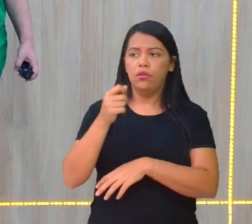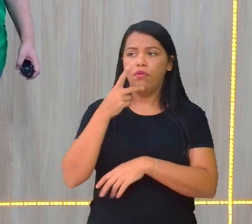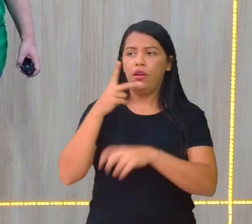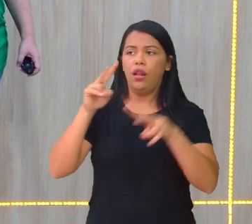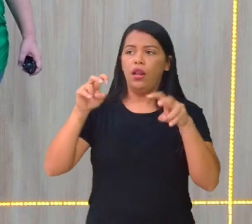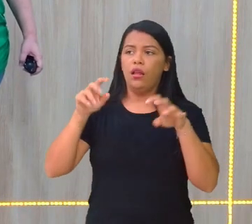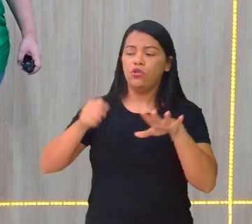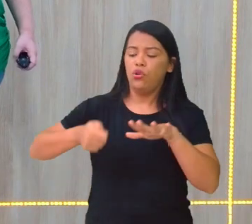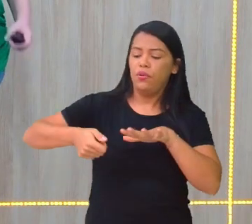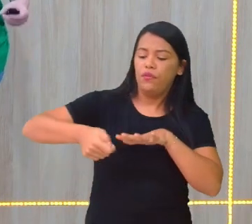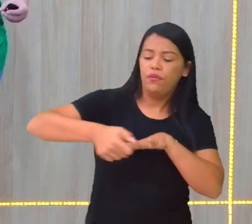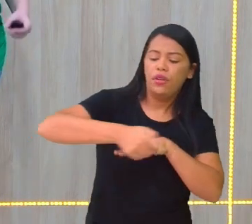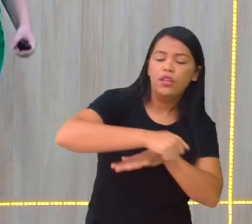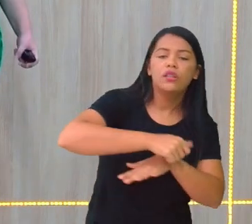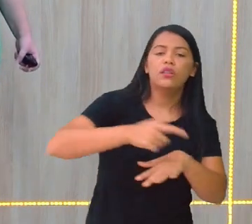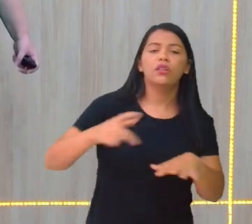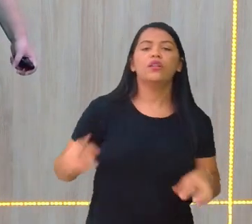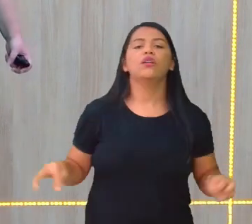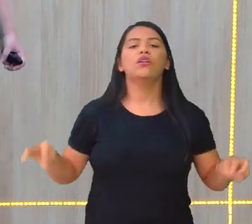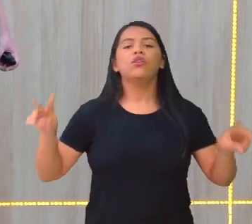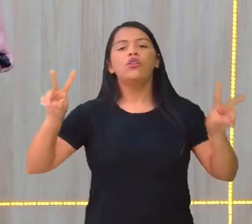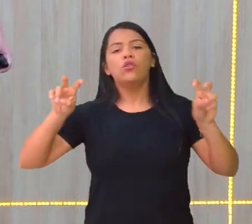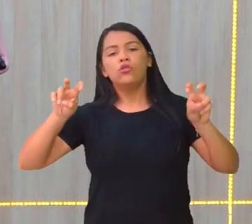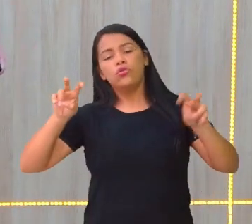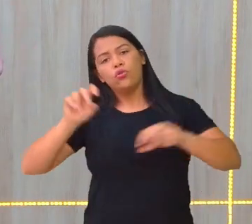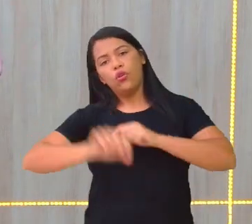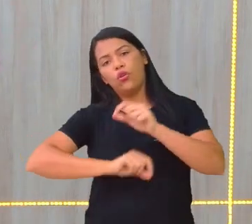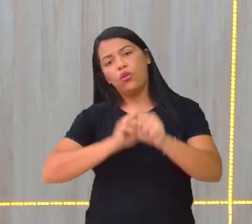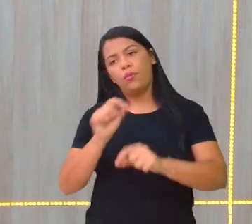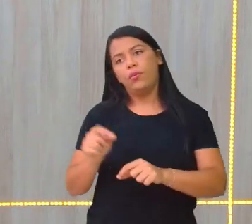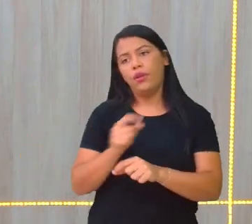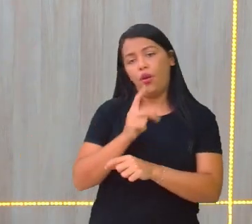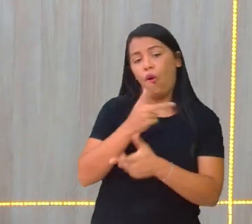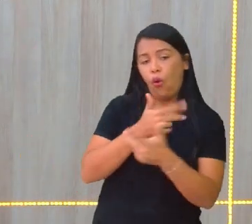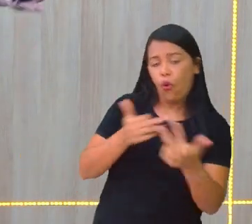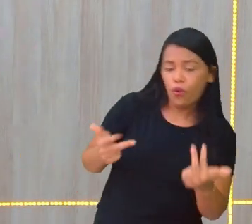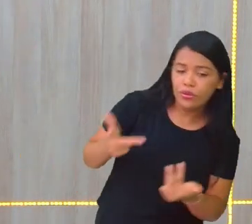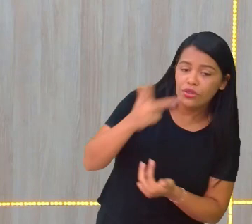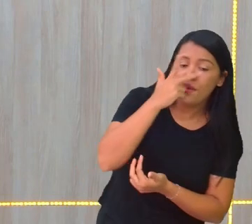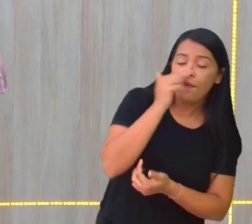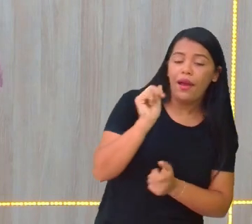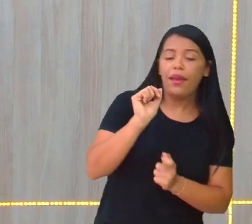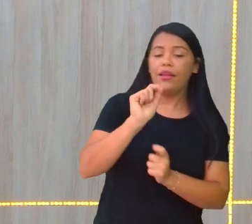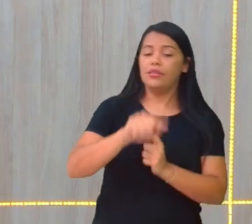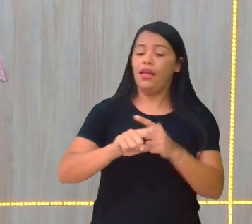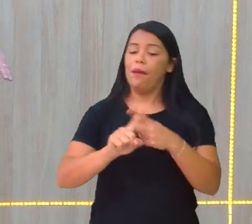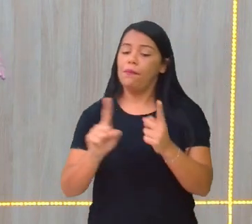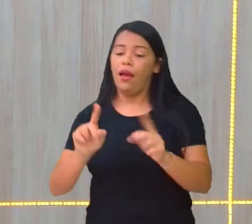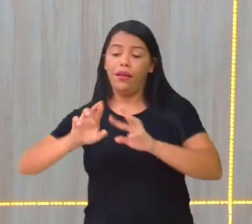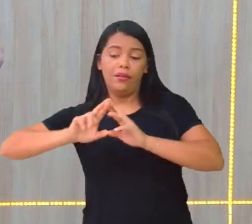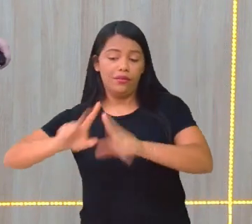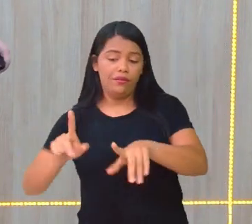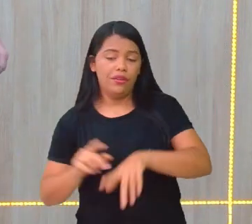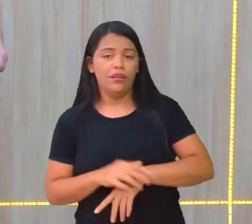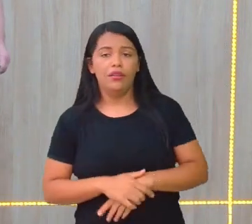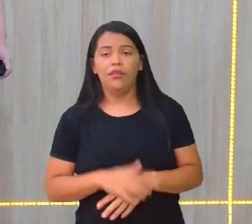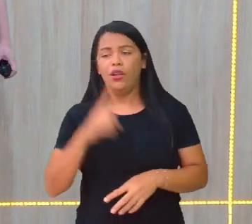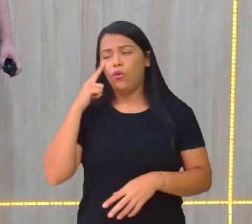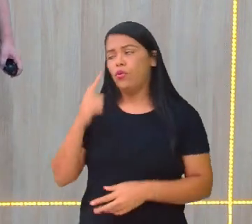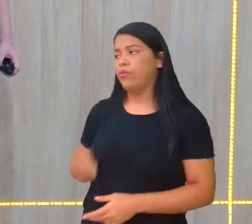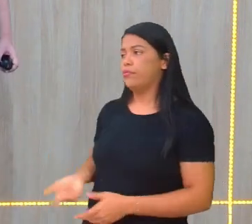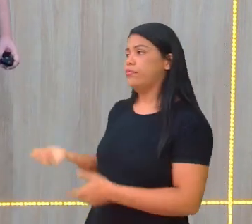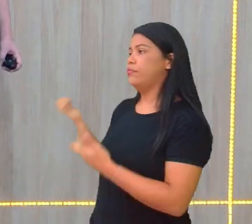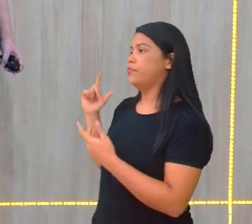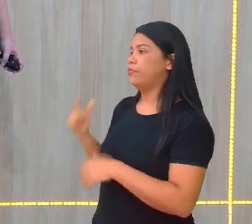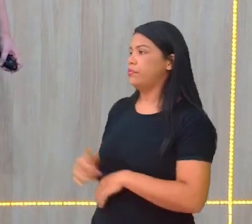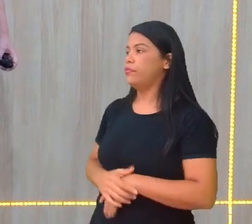news. Sobre aparenta ser isso, mas na verdade não era, como está aqui. Quando